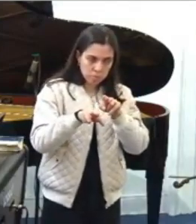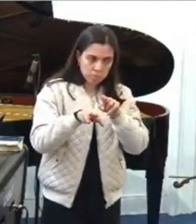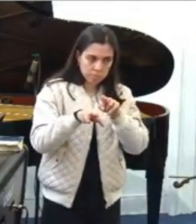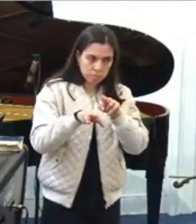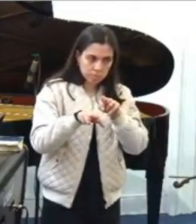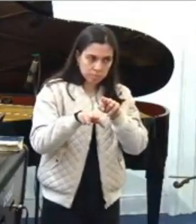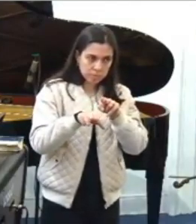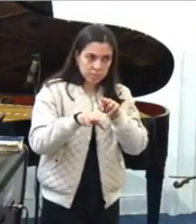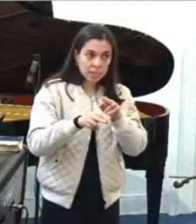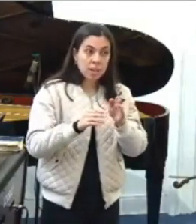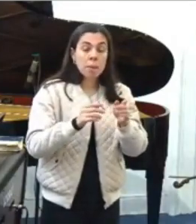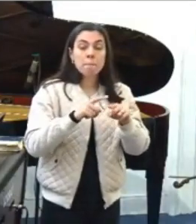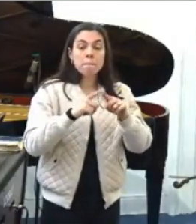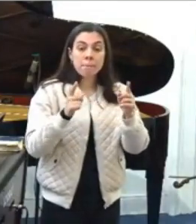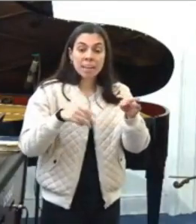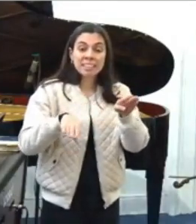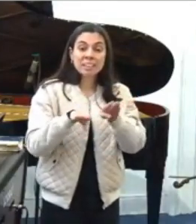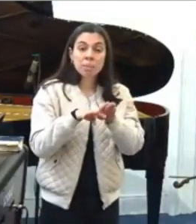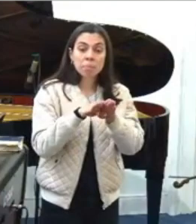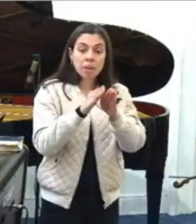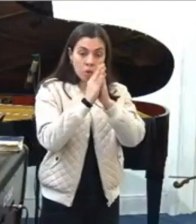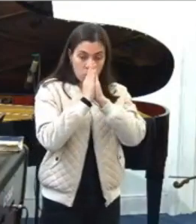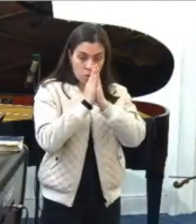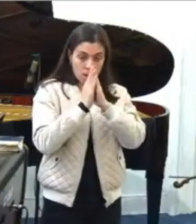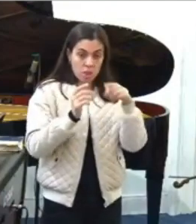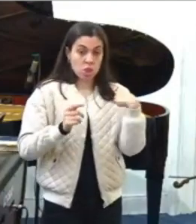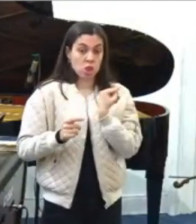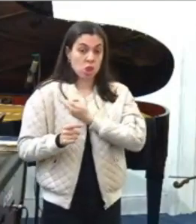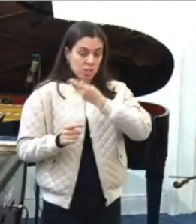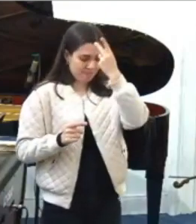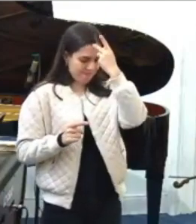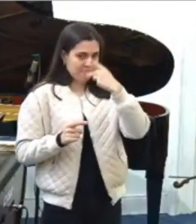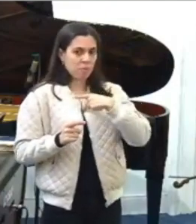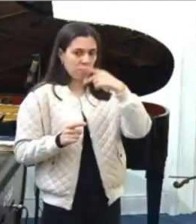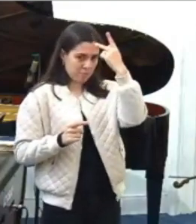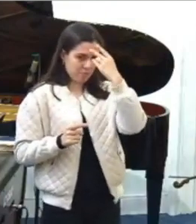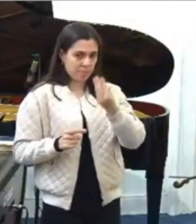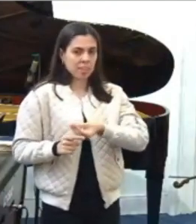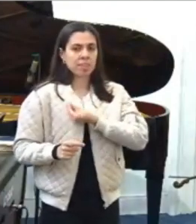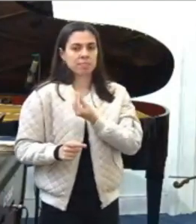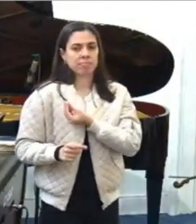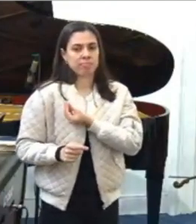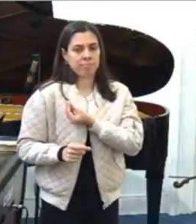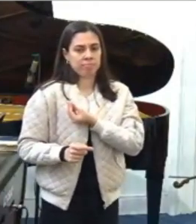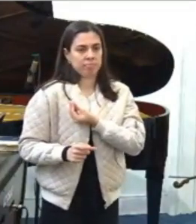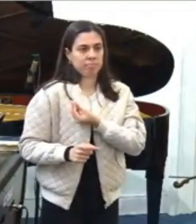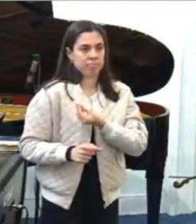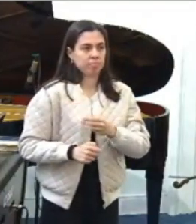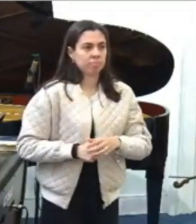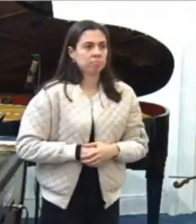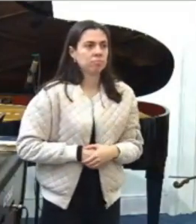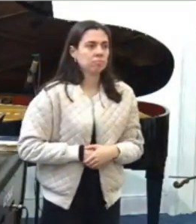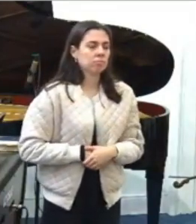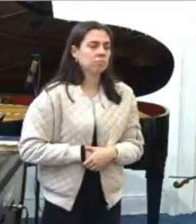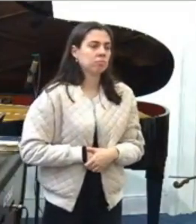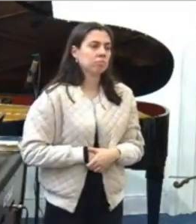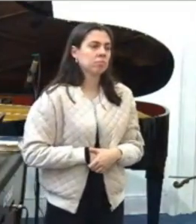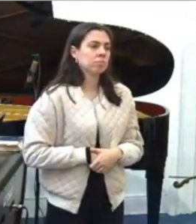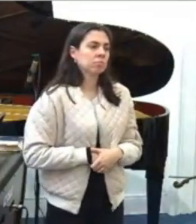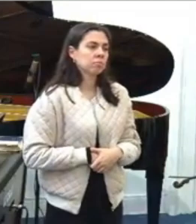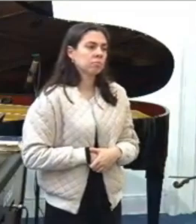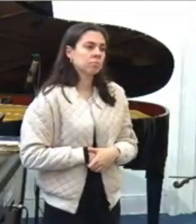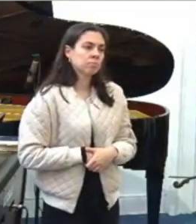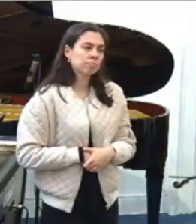missão e para que nos alegremos sempre que nós enxergamos o Evangelho de Cristo avançando sobre esse